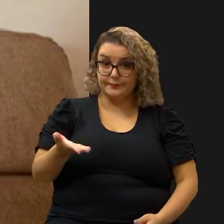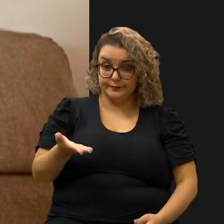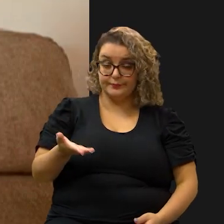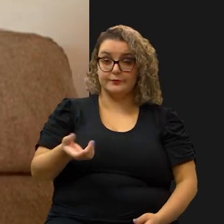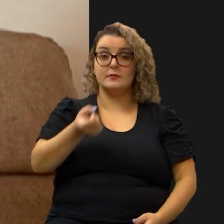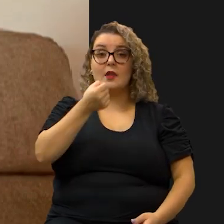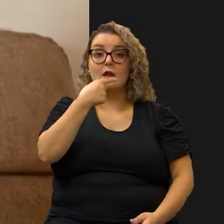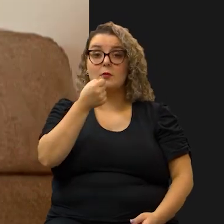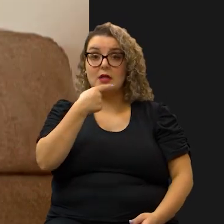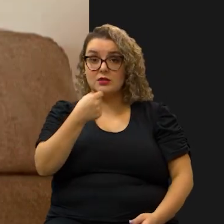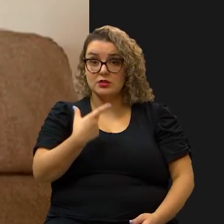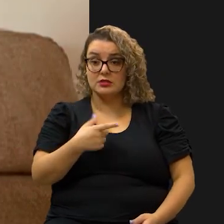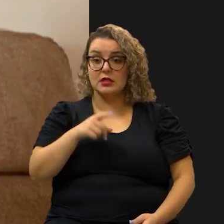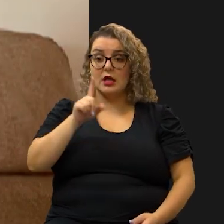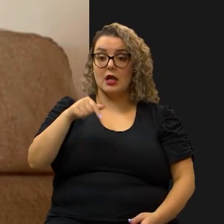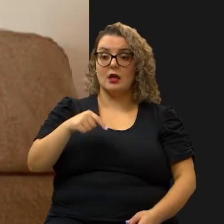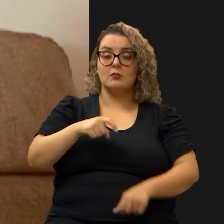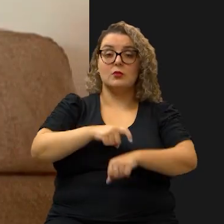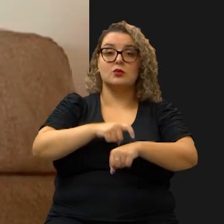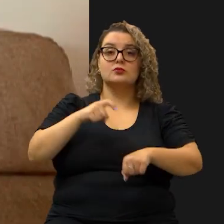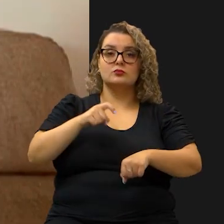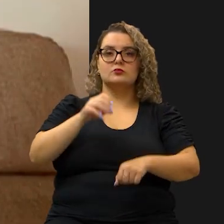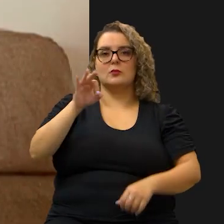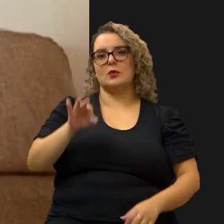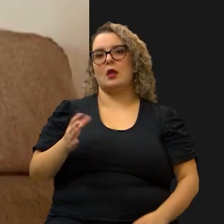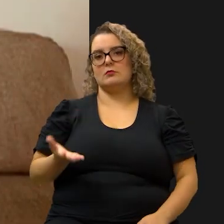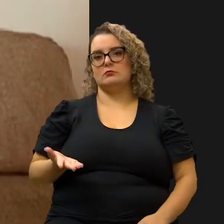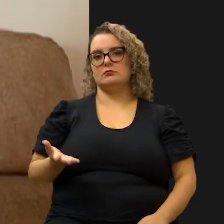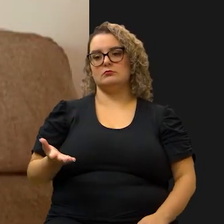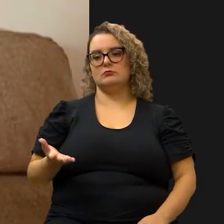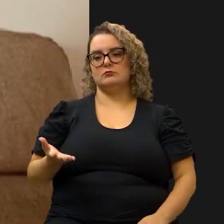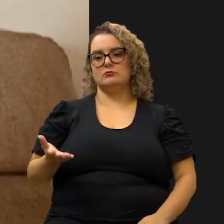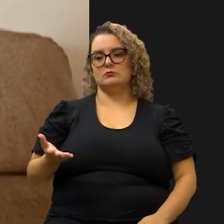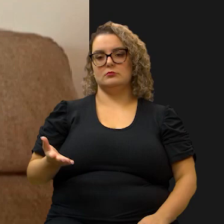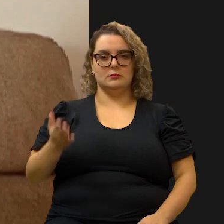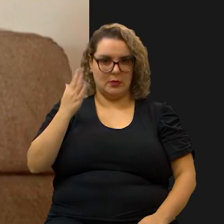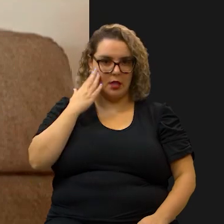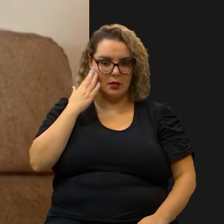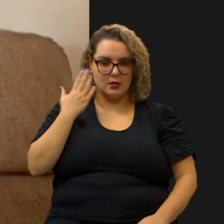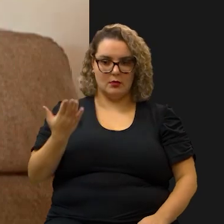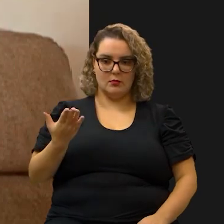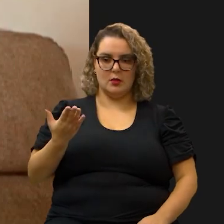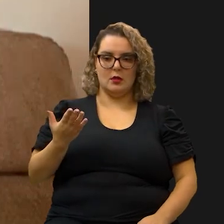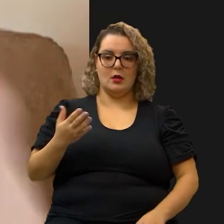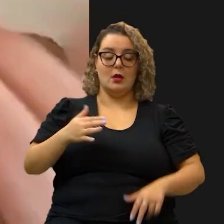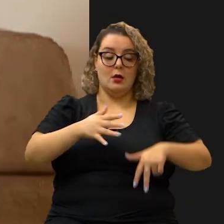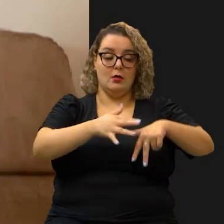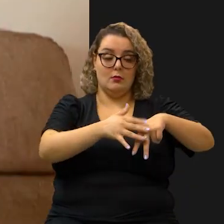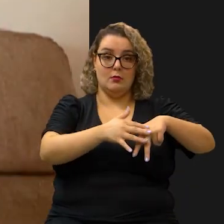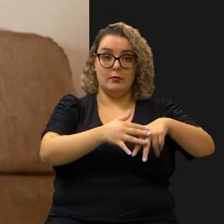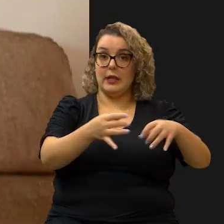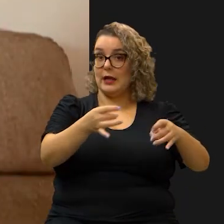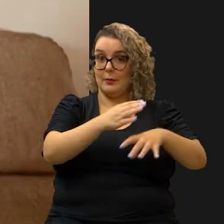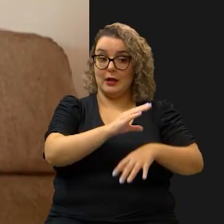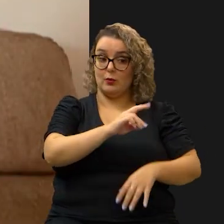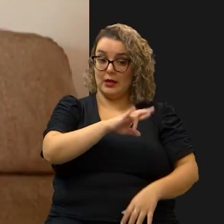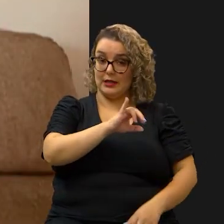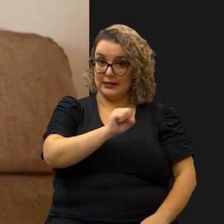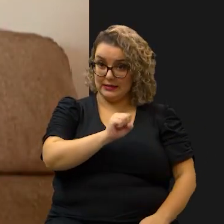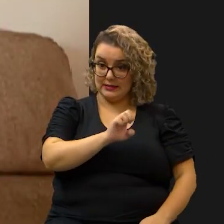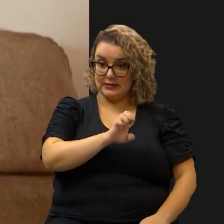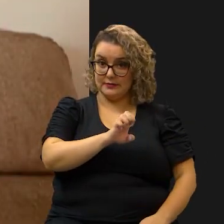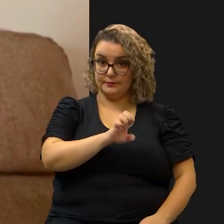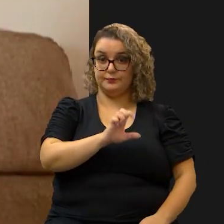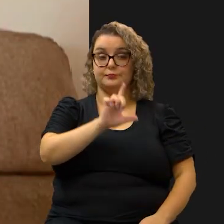que isso. Tanto que a medicação, ela é por um tempo determinado, entendeu? É para tirar o paciente da